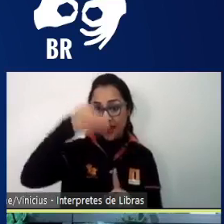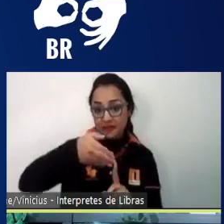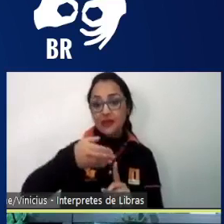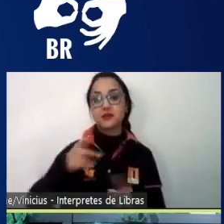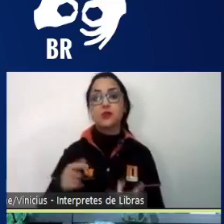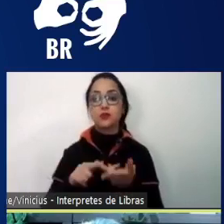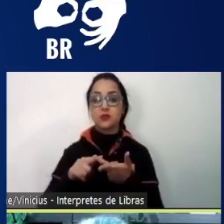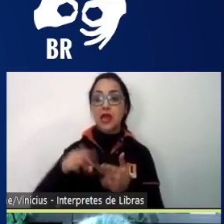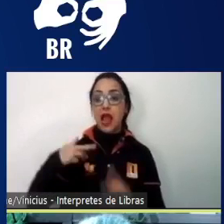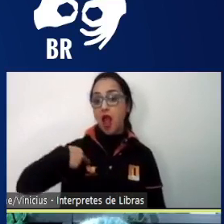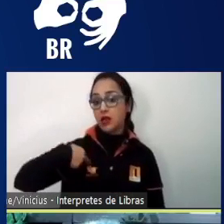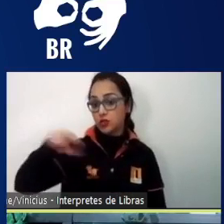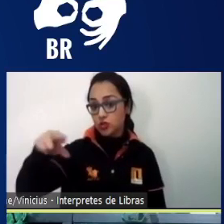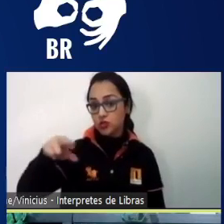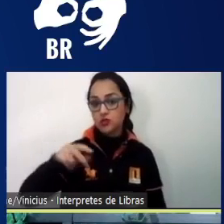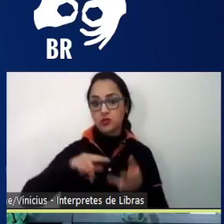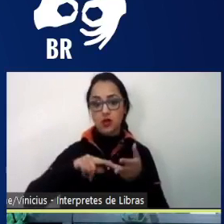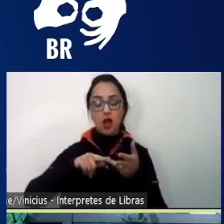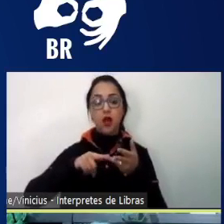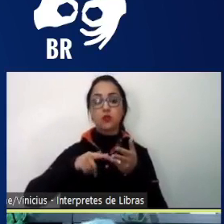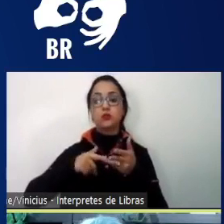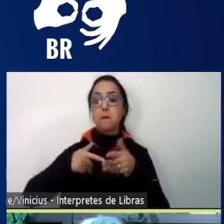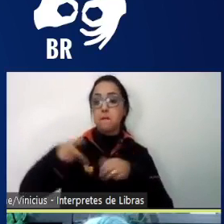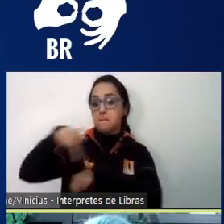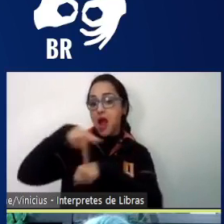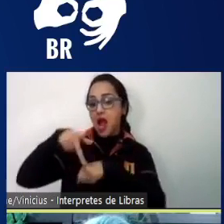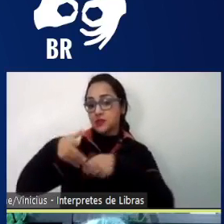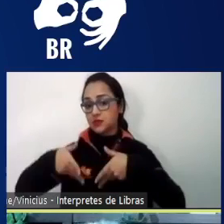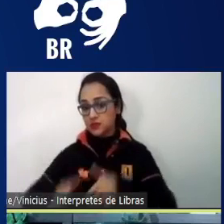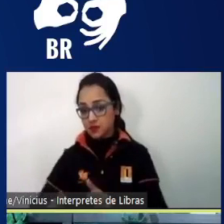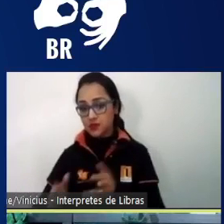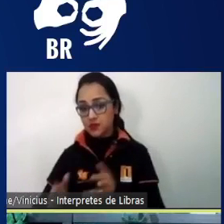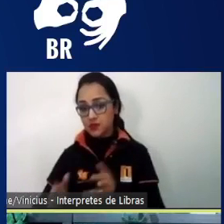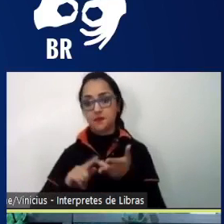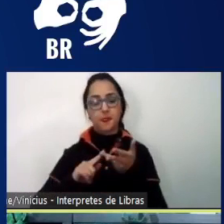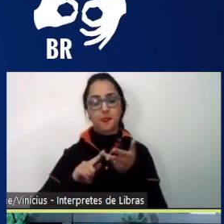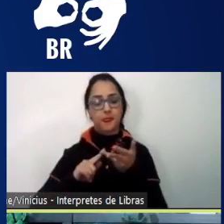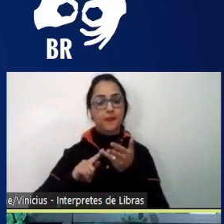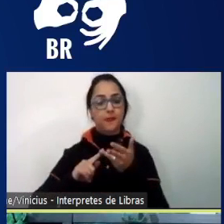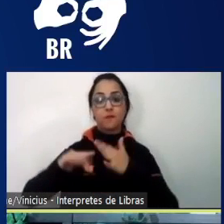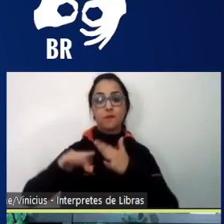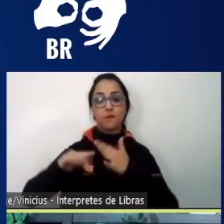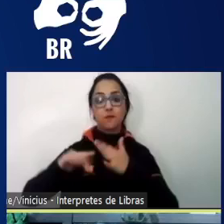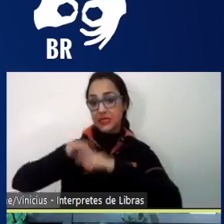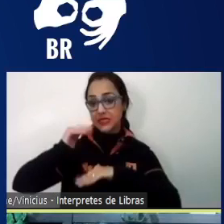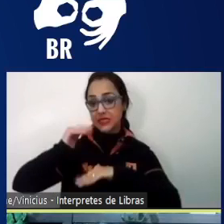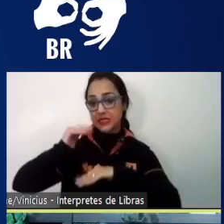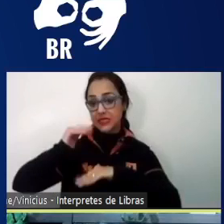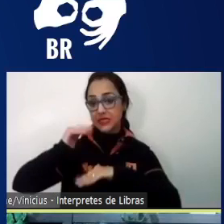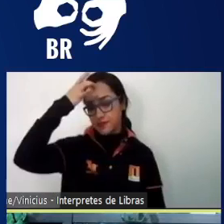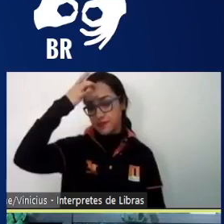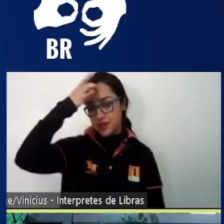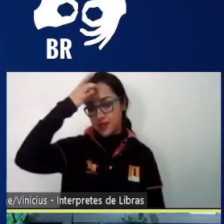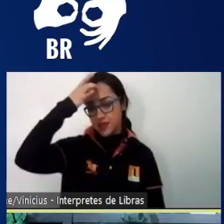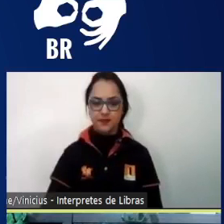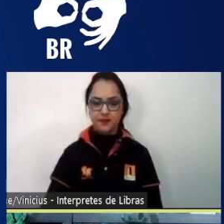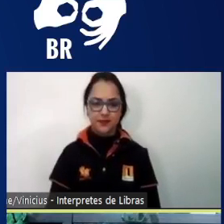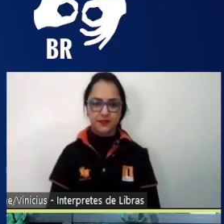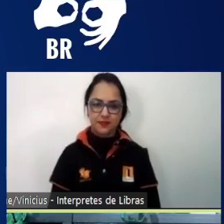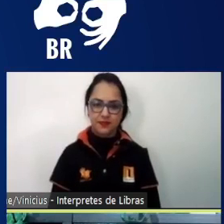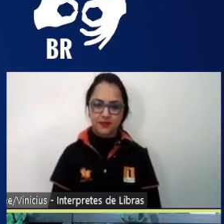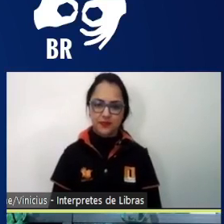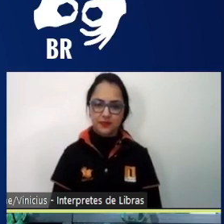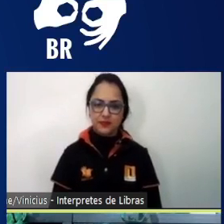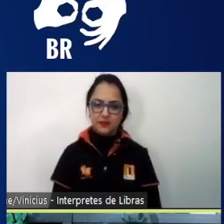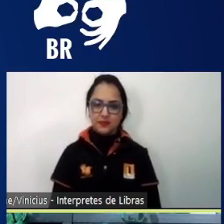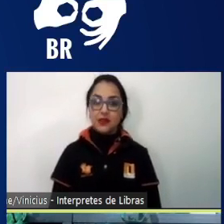etnias, origens nacionais, habilidades mentais ou físicas. E quando aplicada dentro de